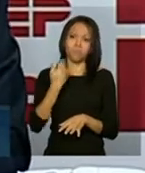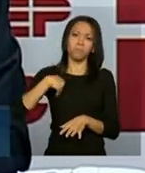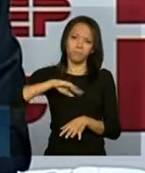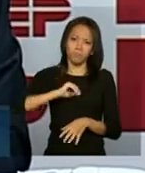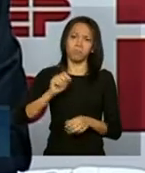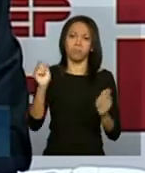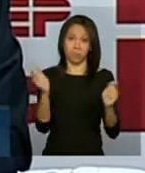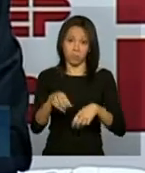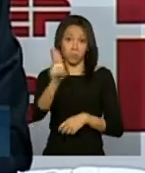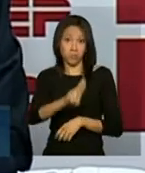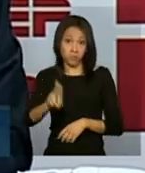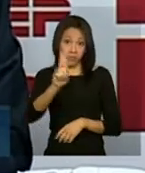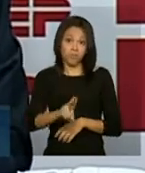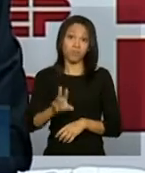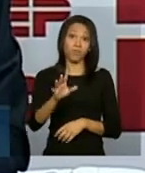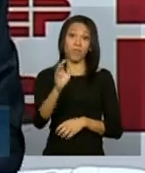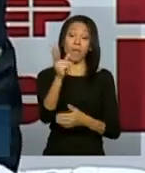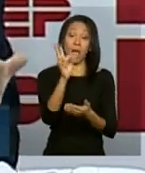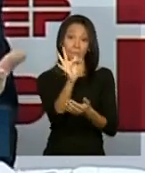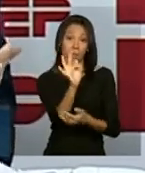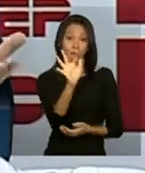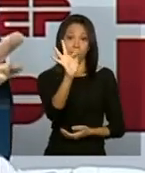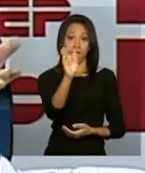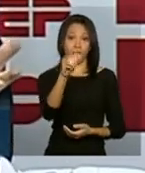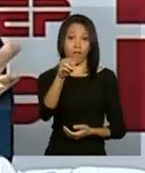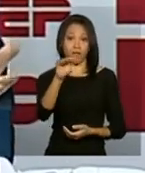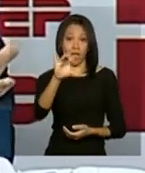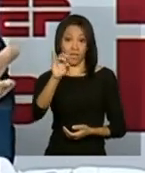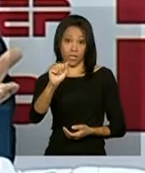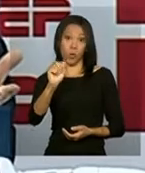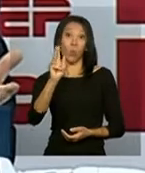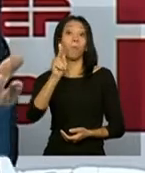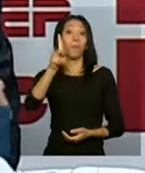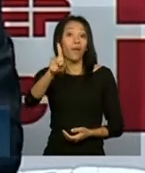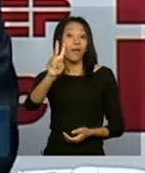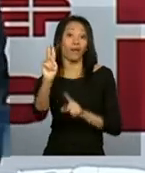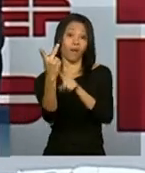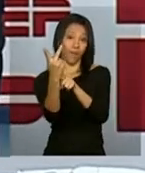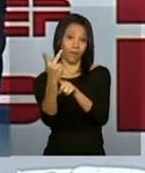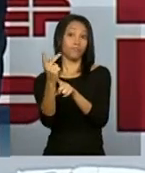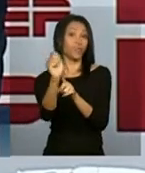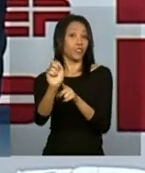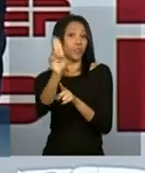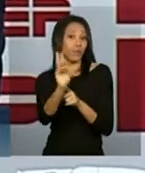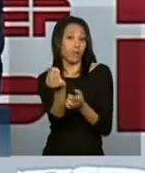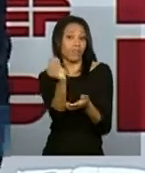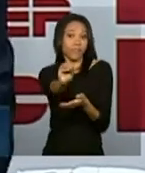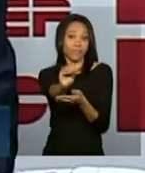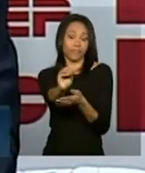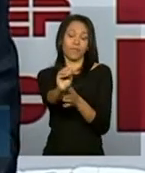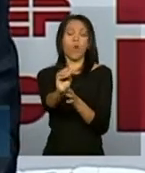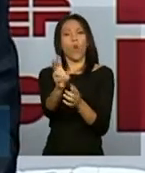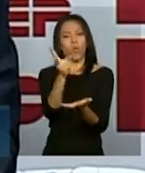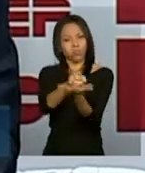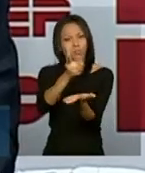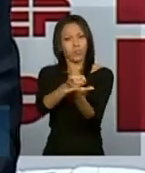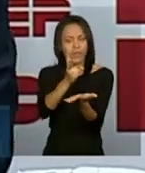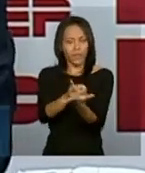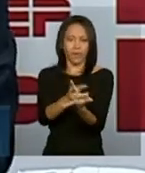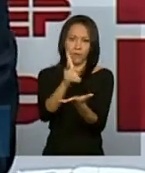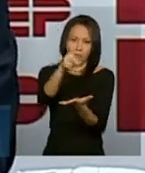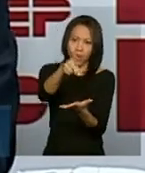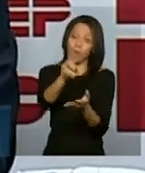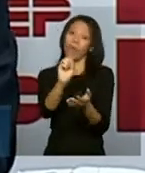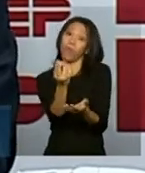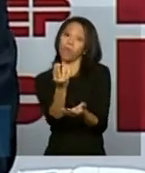utilizado farmácia com PH, encontrado em uma obra anterior. E aí a gente poderia corrigir, colocar com F ou manter com PH e